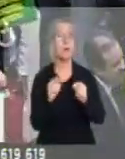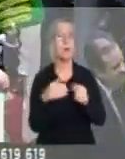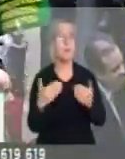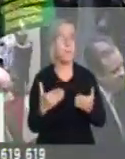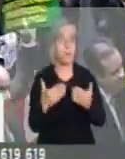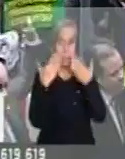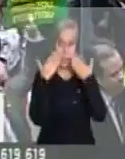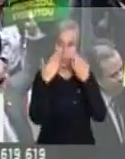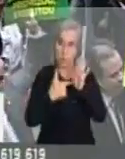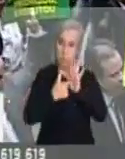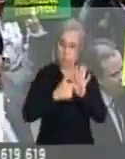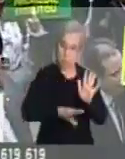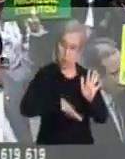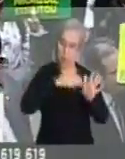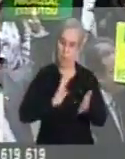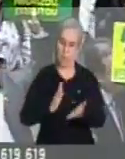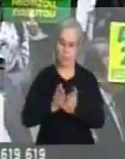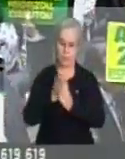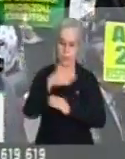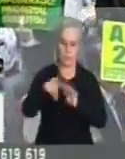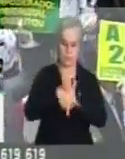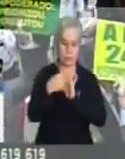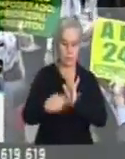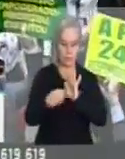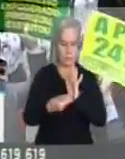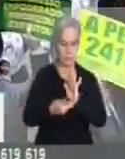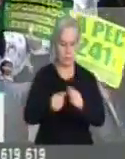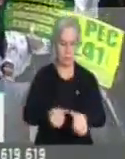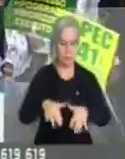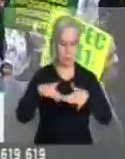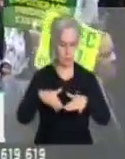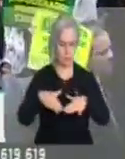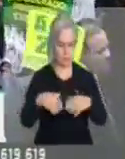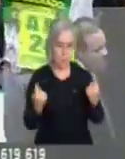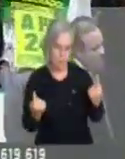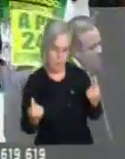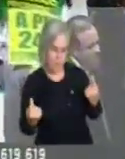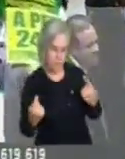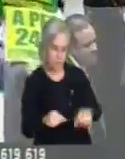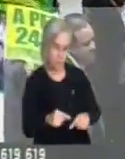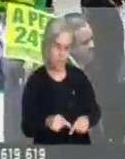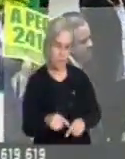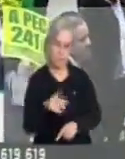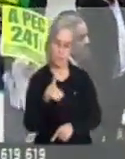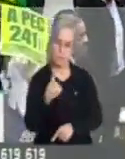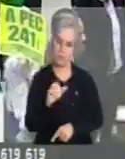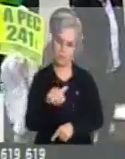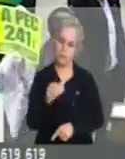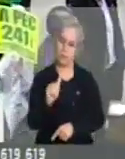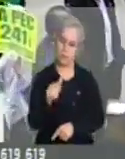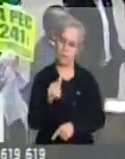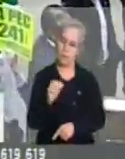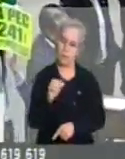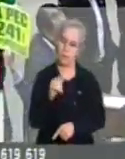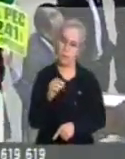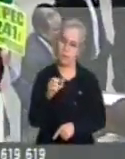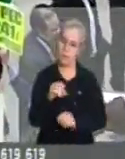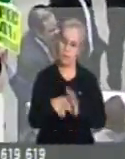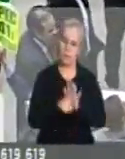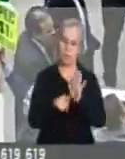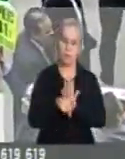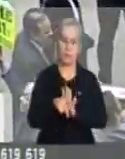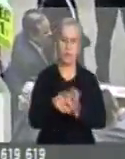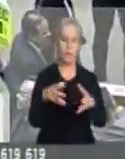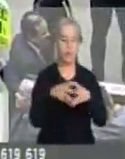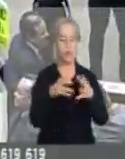Demonstrar coragem através desse parlamento. Enfrentar os demagogos, os populistas, aqueles que